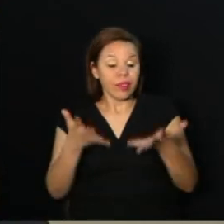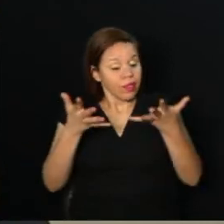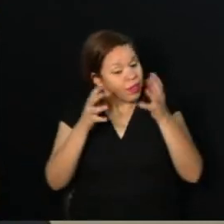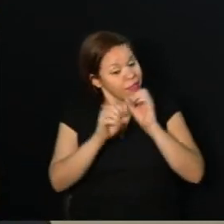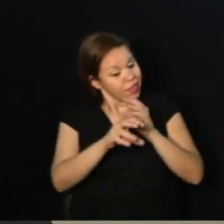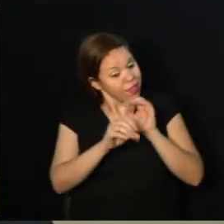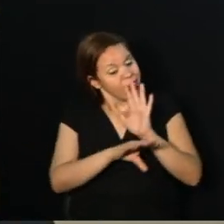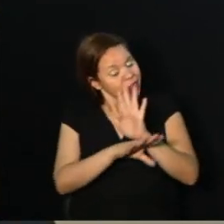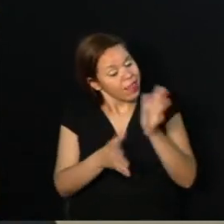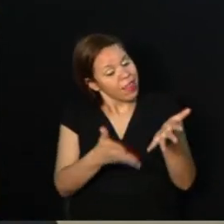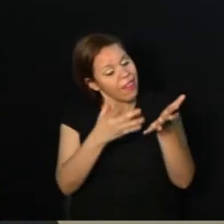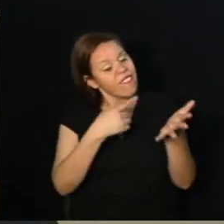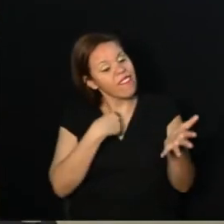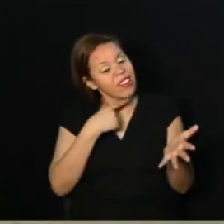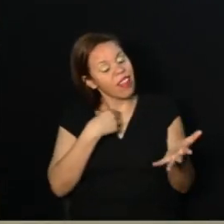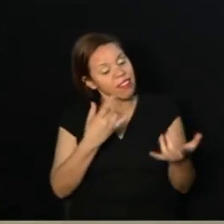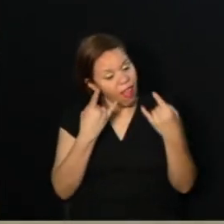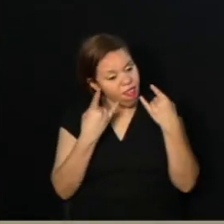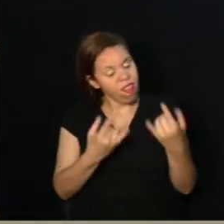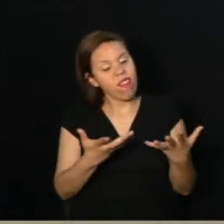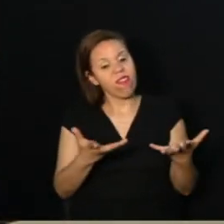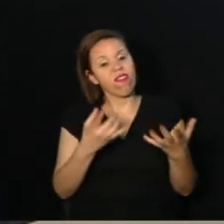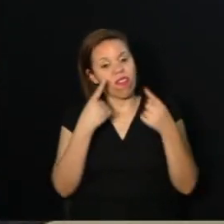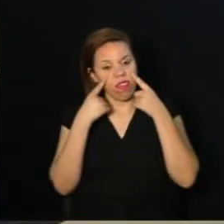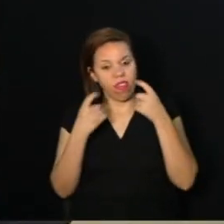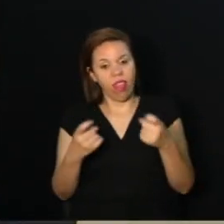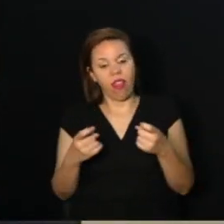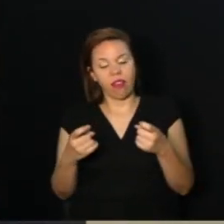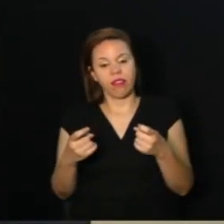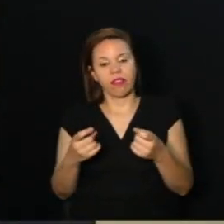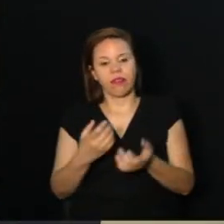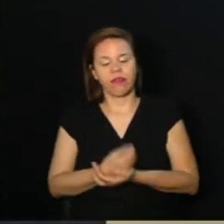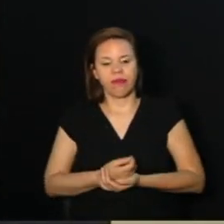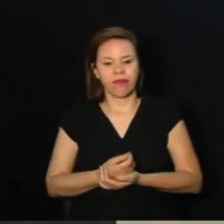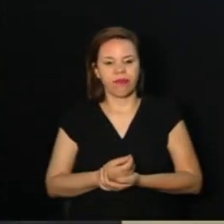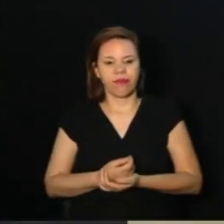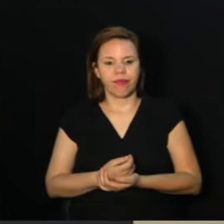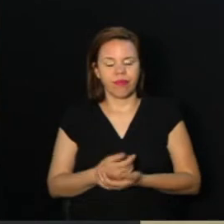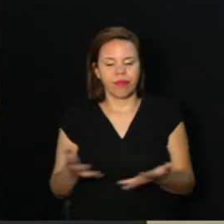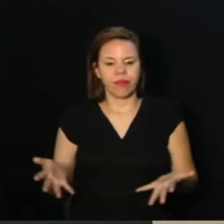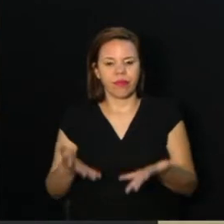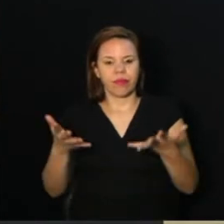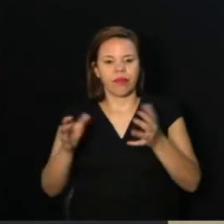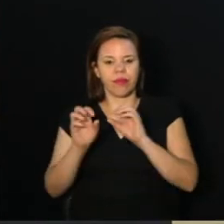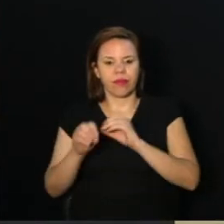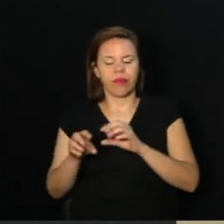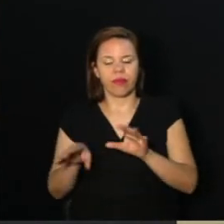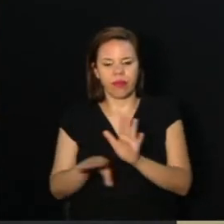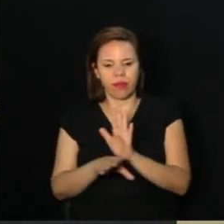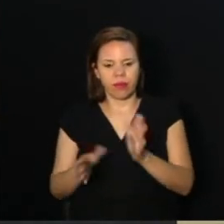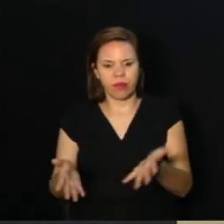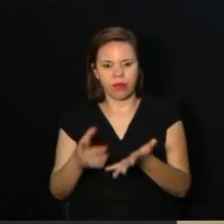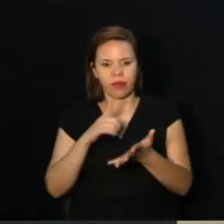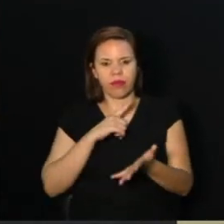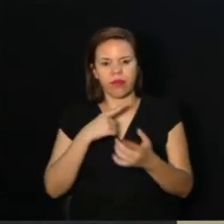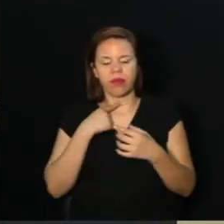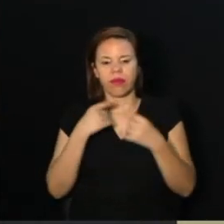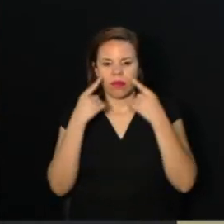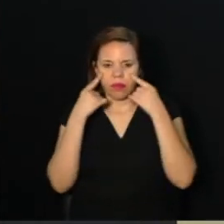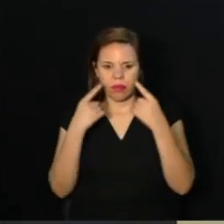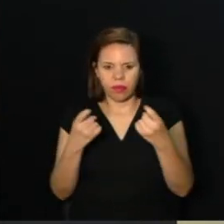Motivá-la para que ela tenha esse interesse. Estimulá-la para que ela tenha